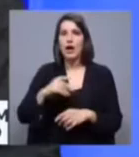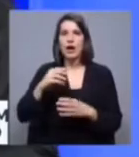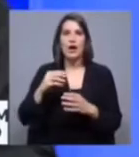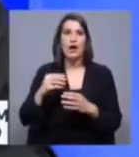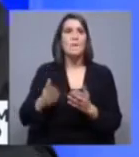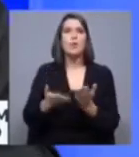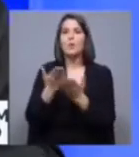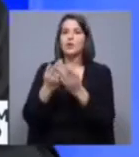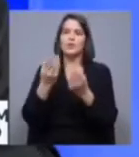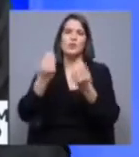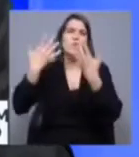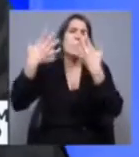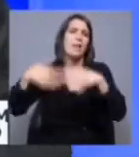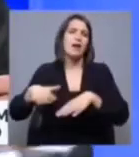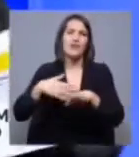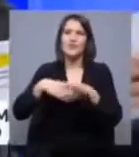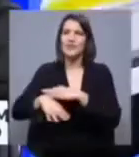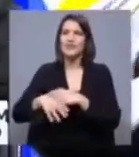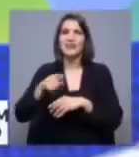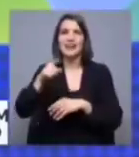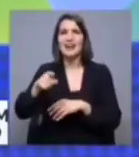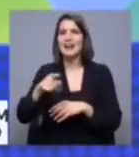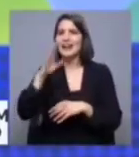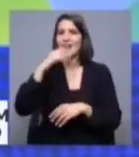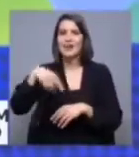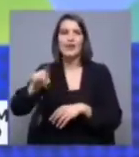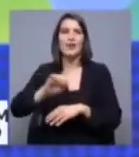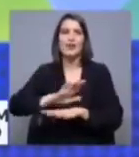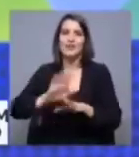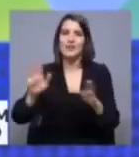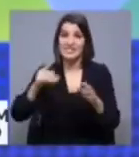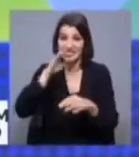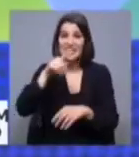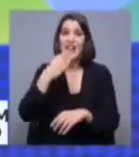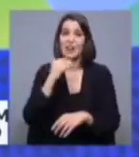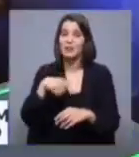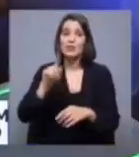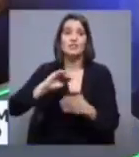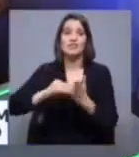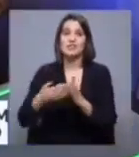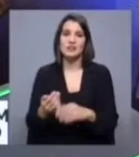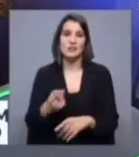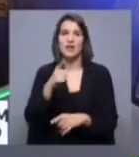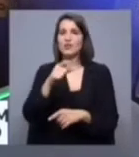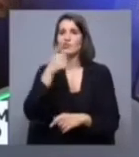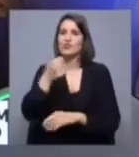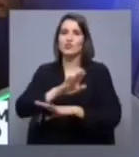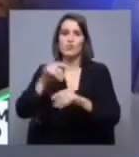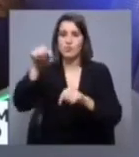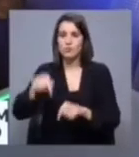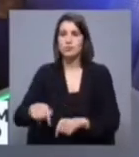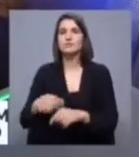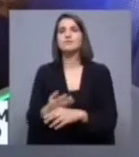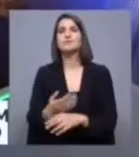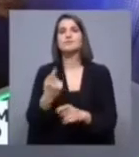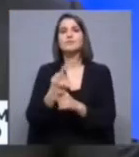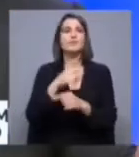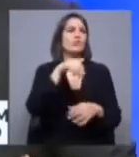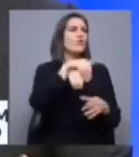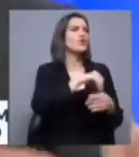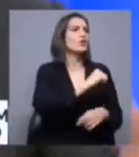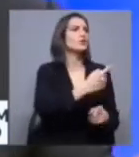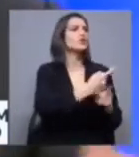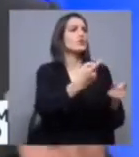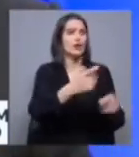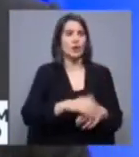Se fosse um aluno ir a exame, nem sequer ia a exame. Mas porquê é que votaram contra as prendas de corrupção? Não é isso. Como é que um partido. Porquê é que votaram contra? Um partido